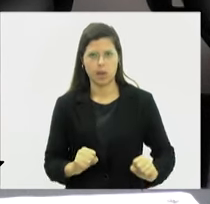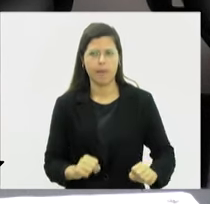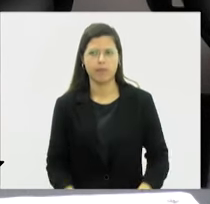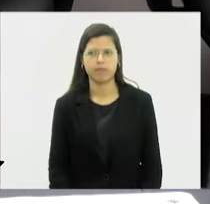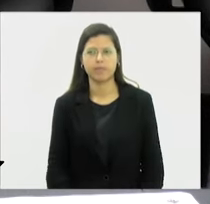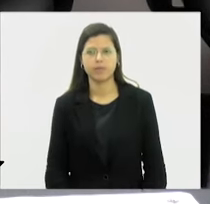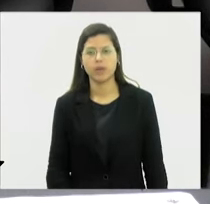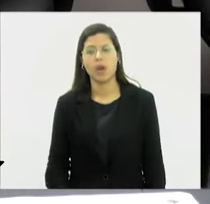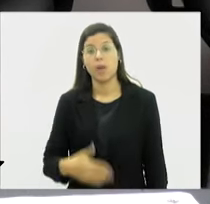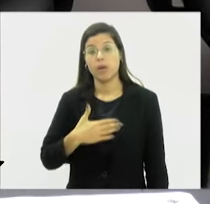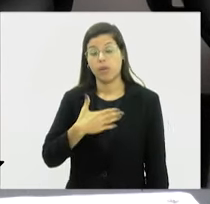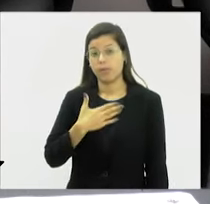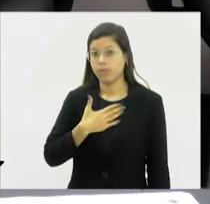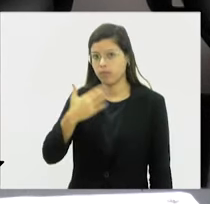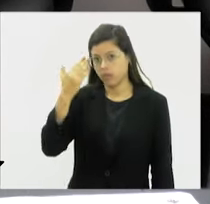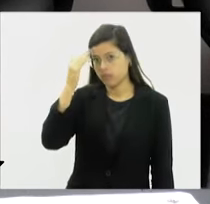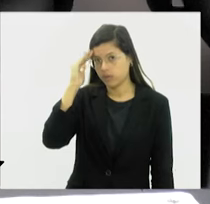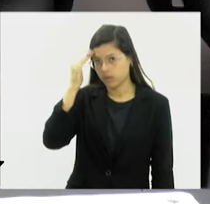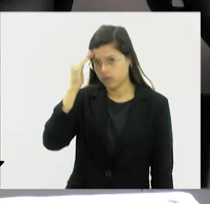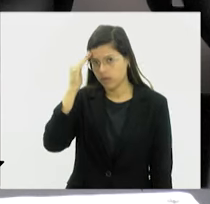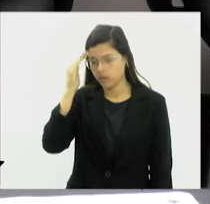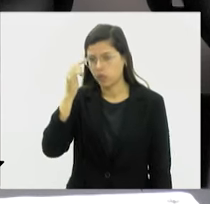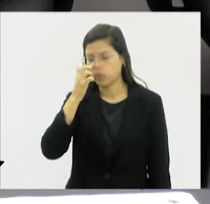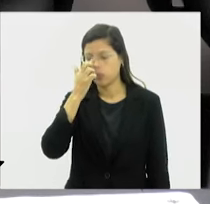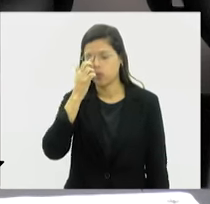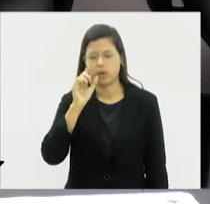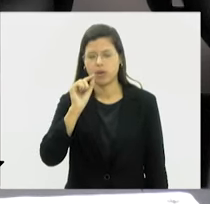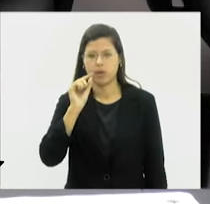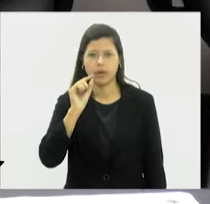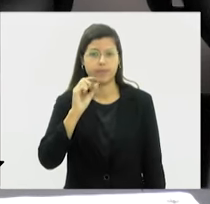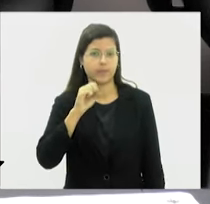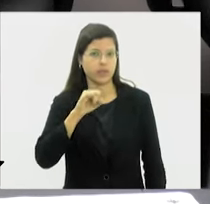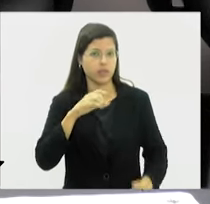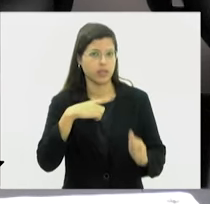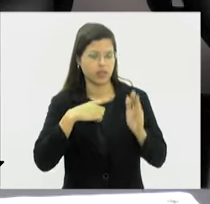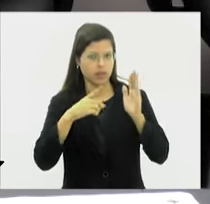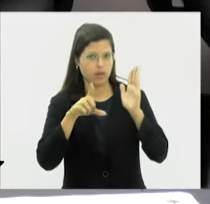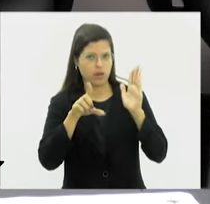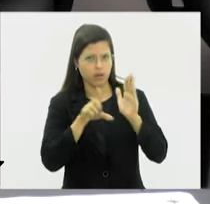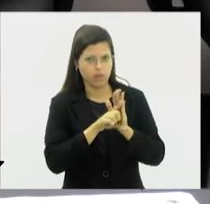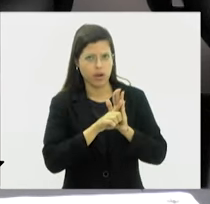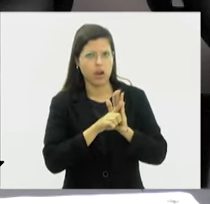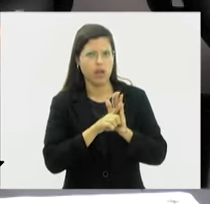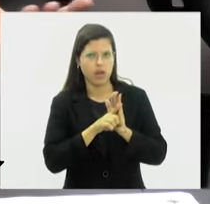No meu entendimento, se tem uma lei vigente,